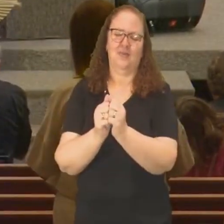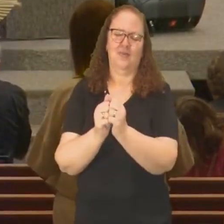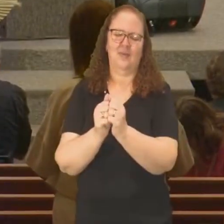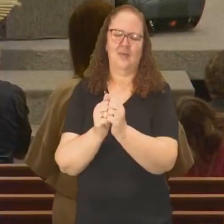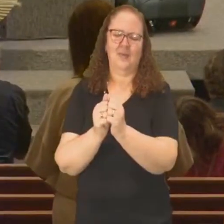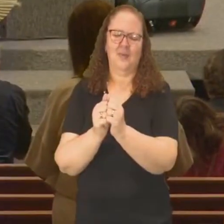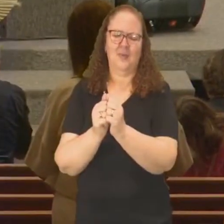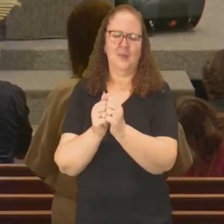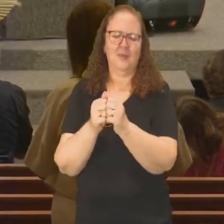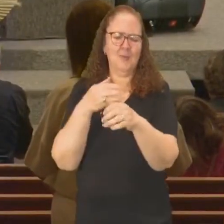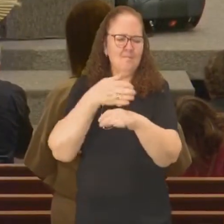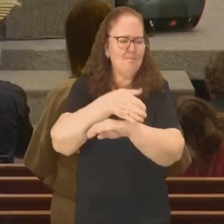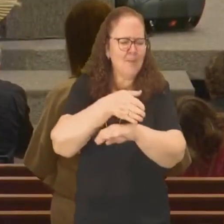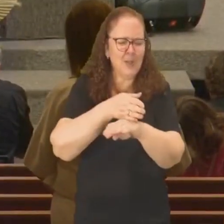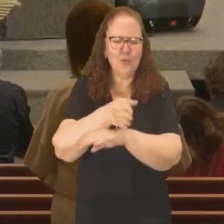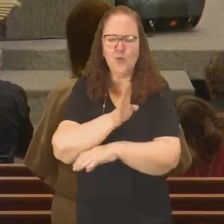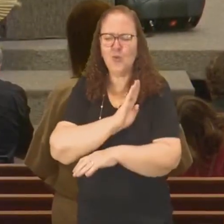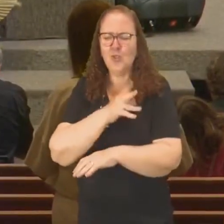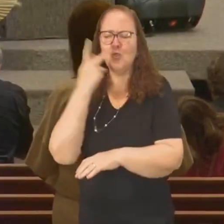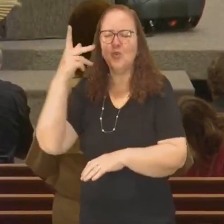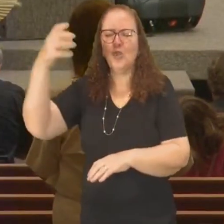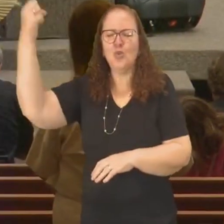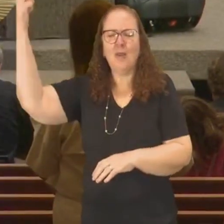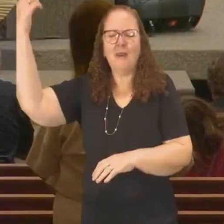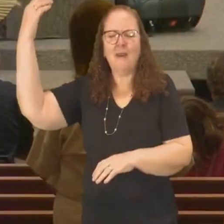Visita-nos, Senhor, com poder e graça.